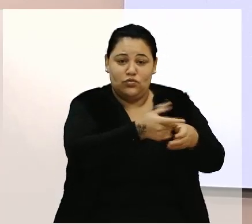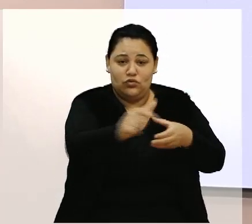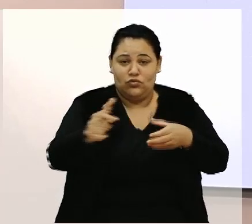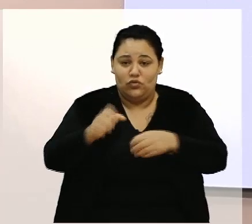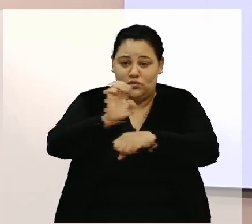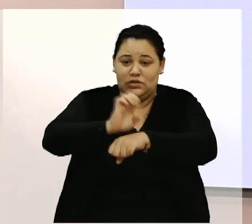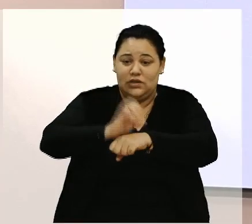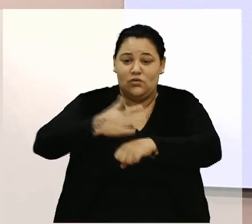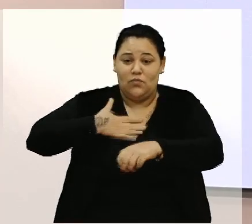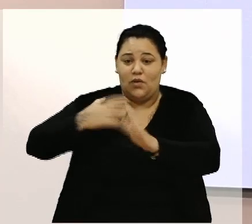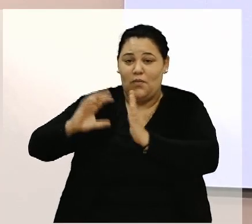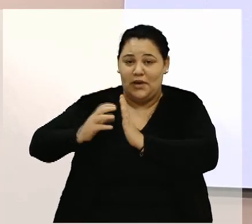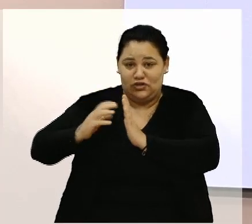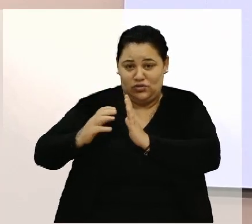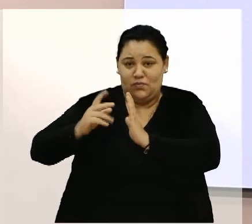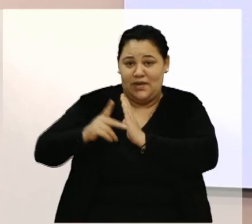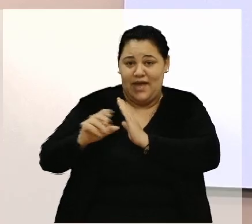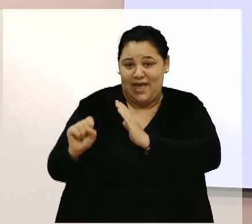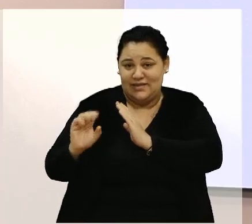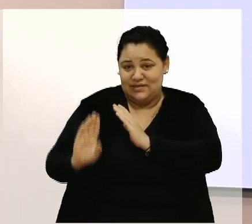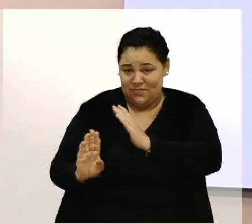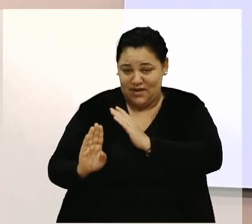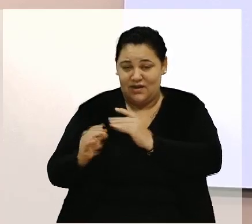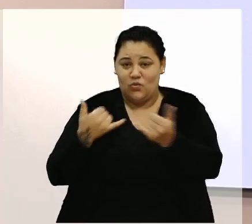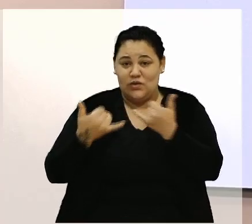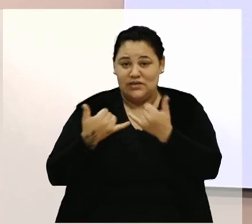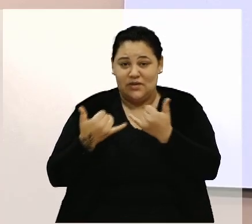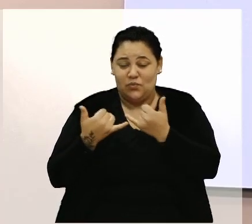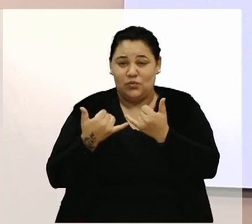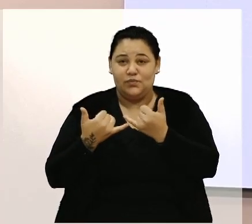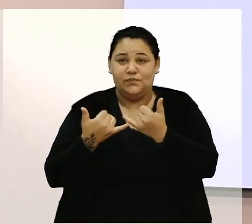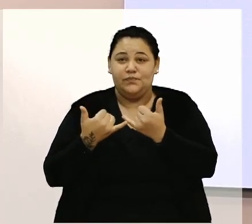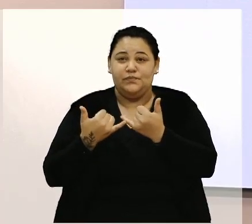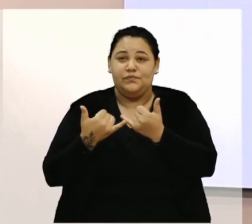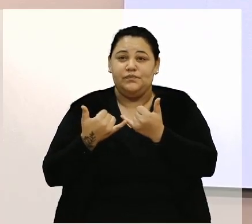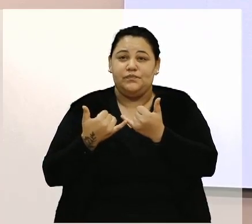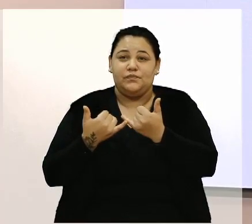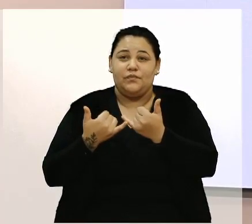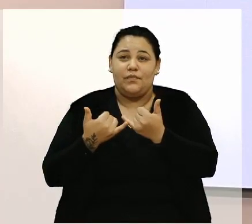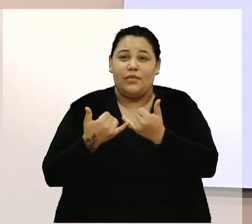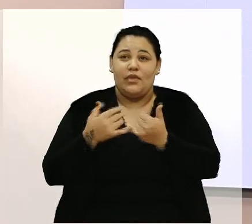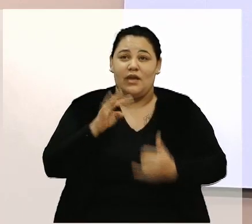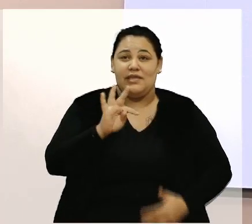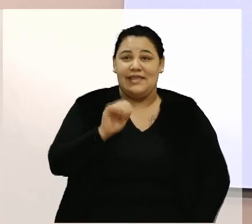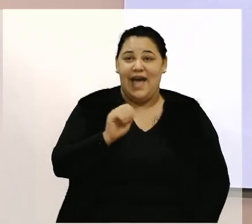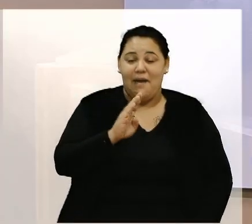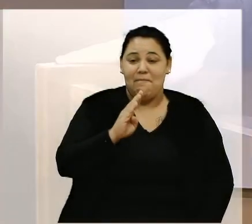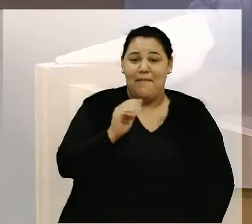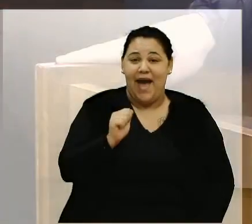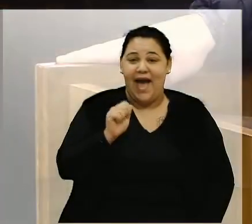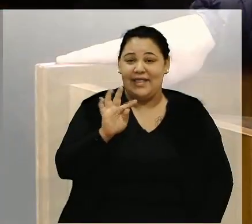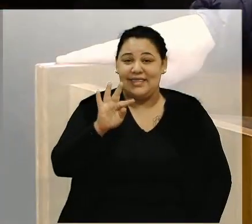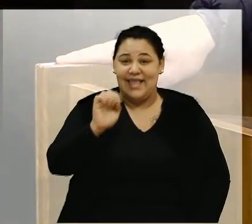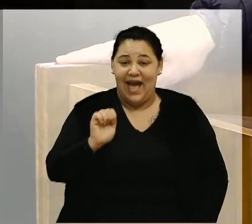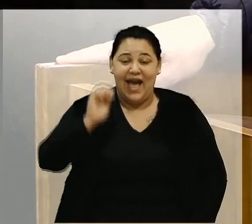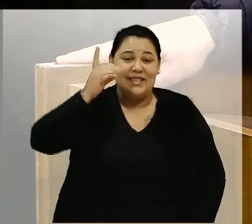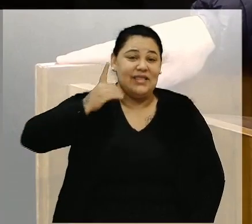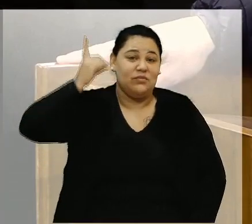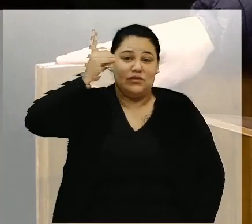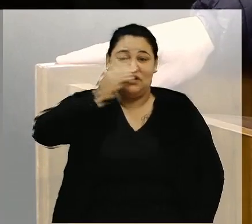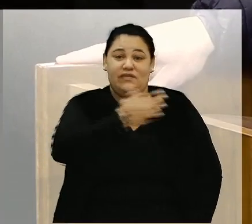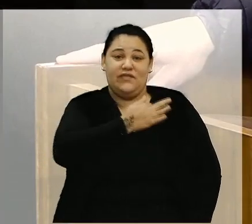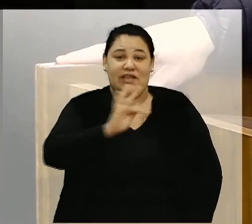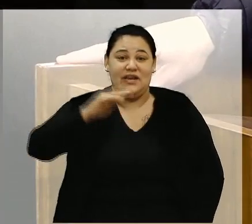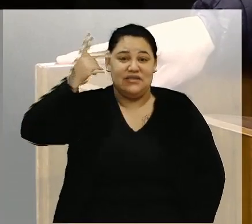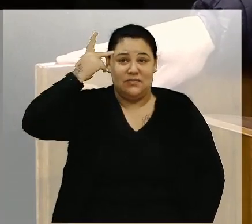meu partido, do PSB. O exemplo é a Tabata Amaral, deputada federal por São